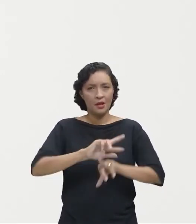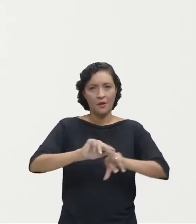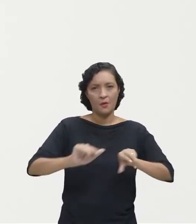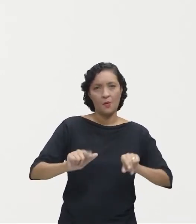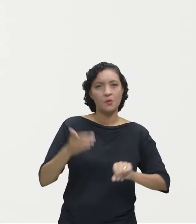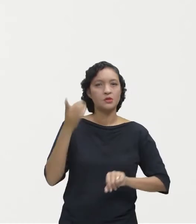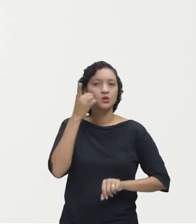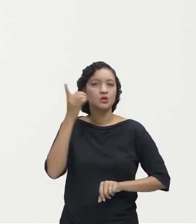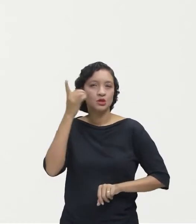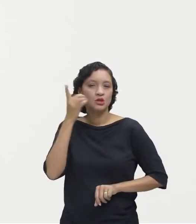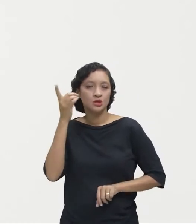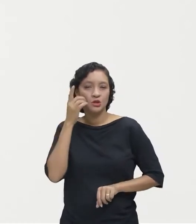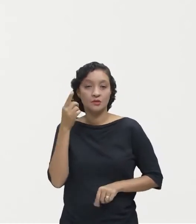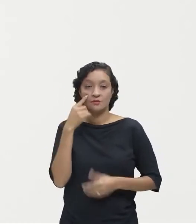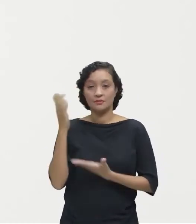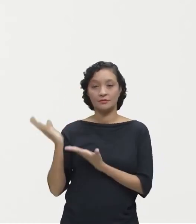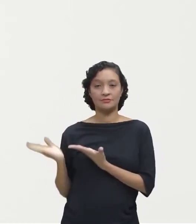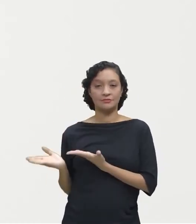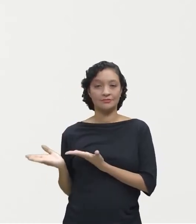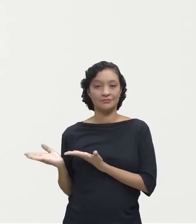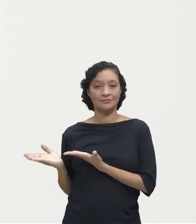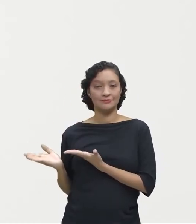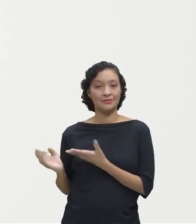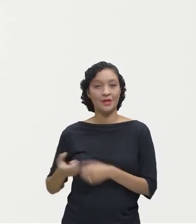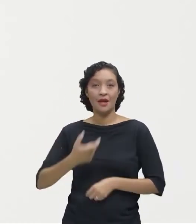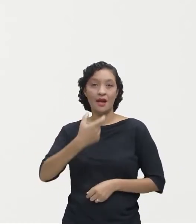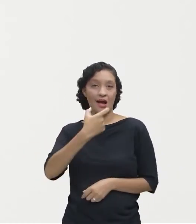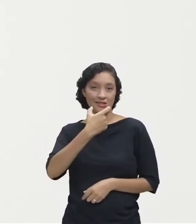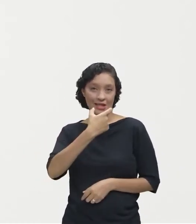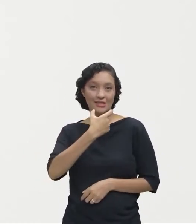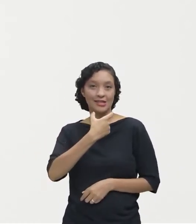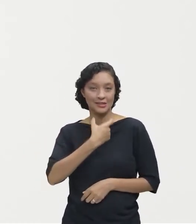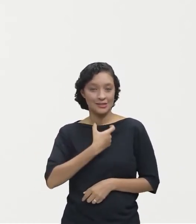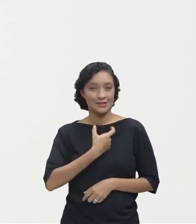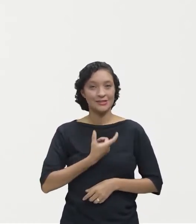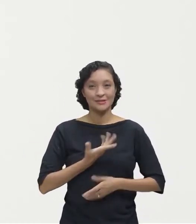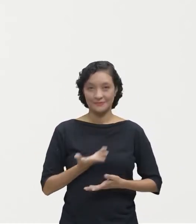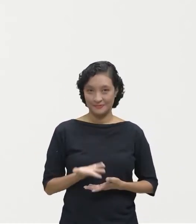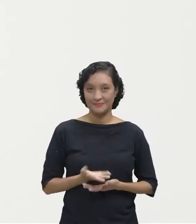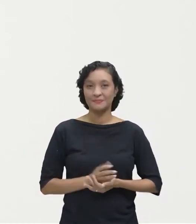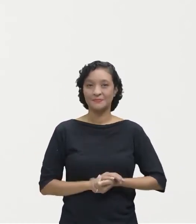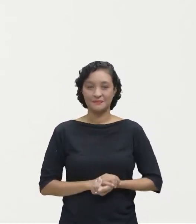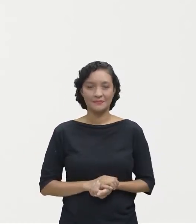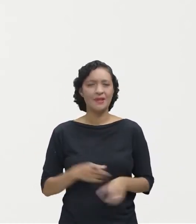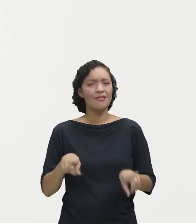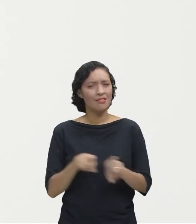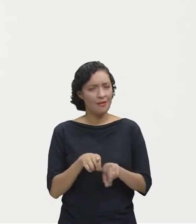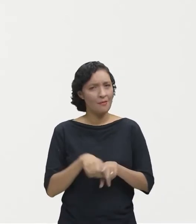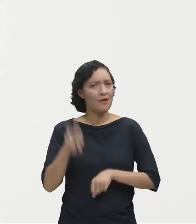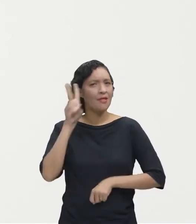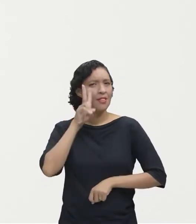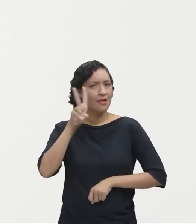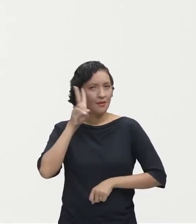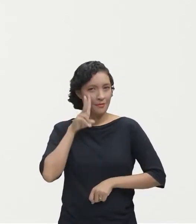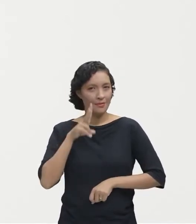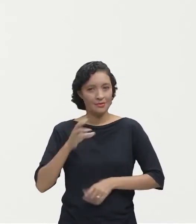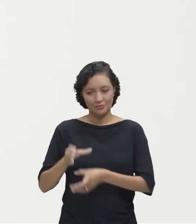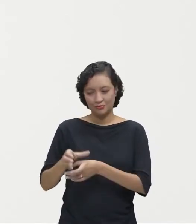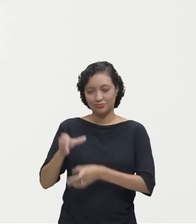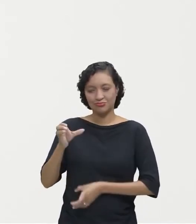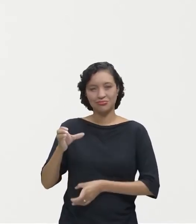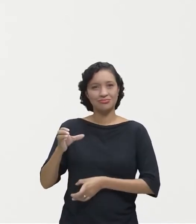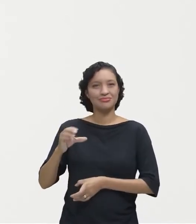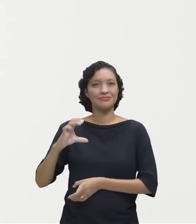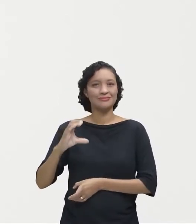ó, é um pacote de bolacha, de biscoito. Também nos lembram um